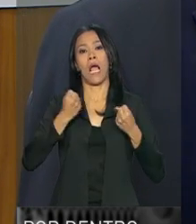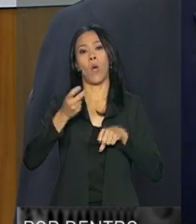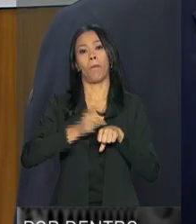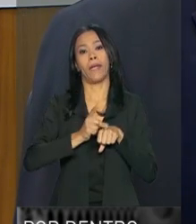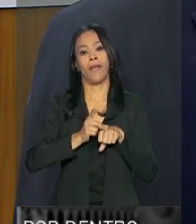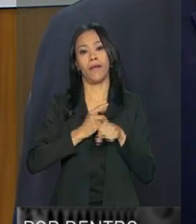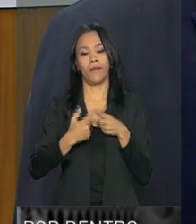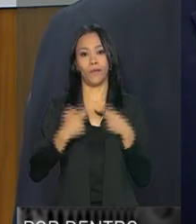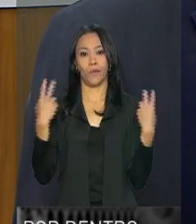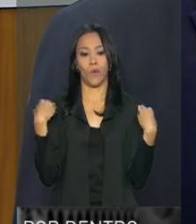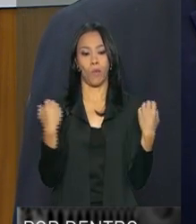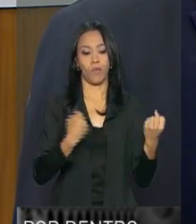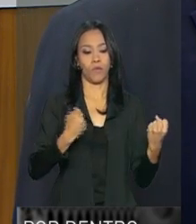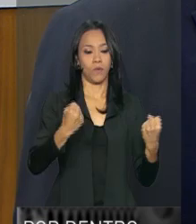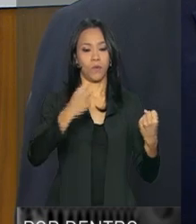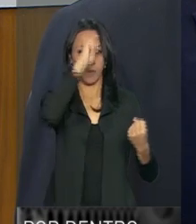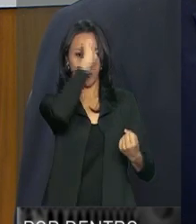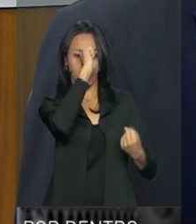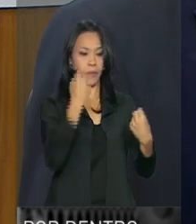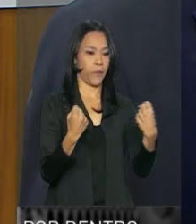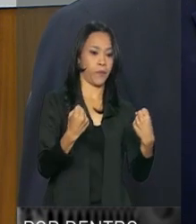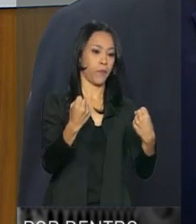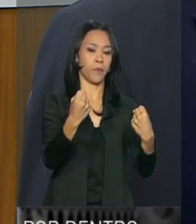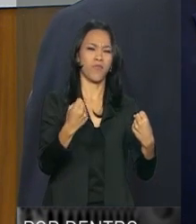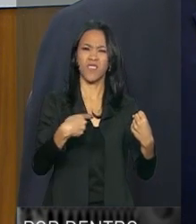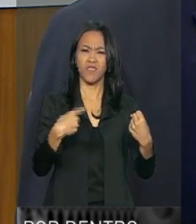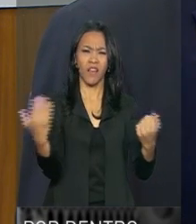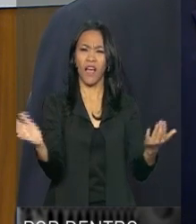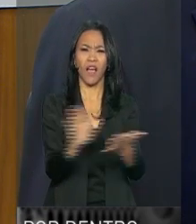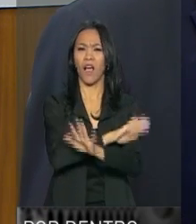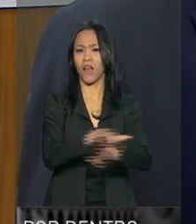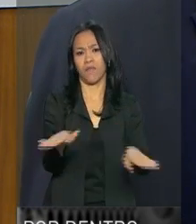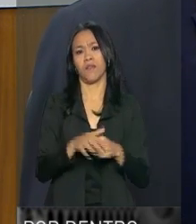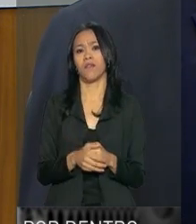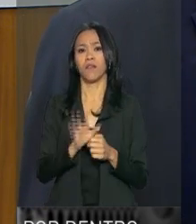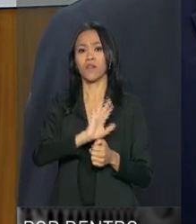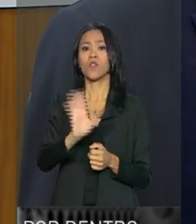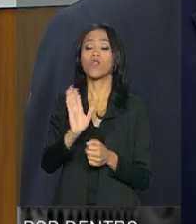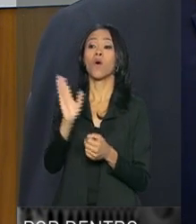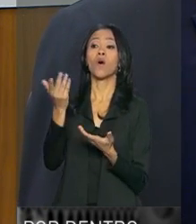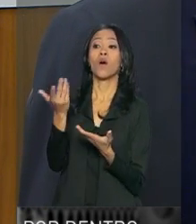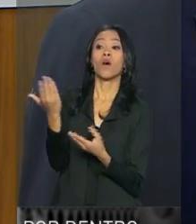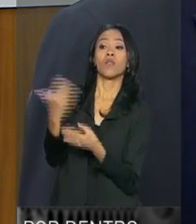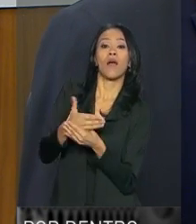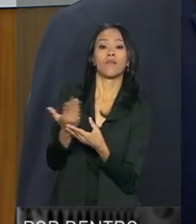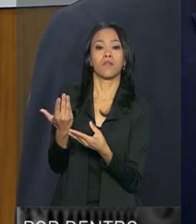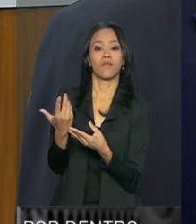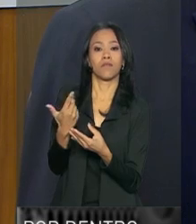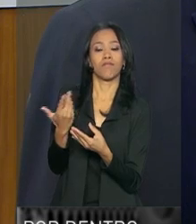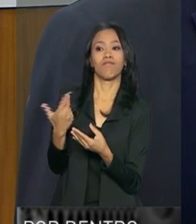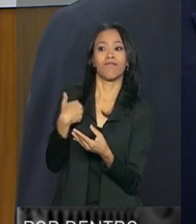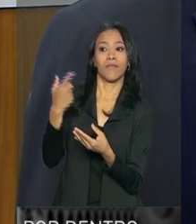motorista aquilo não vai ter mais um governo federal e sem prejuízo disso as pessoas vão se deslocar tranquilamente